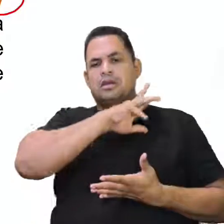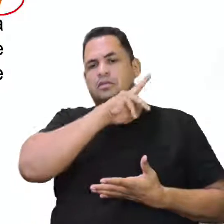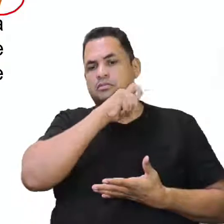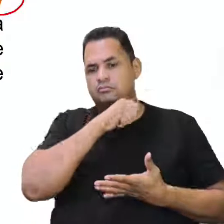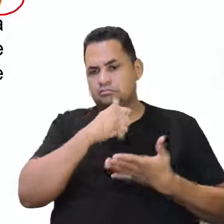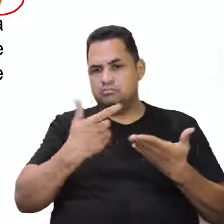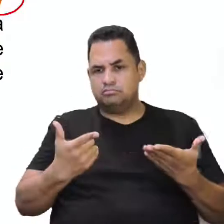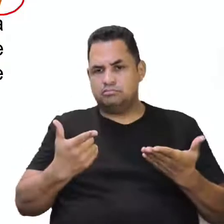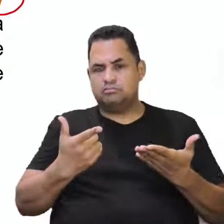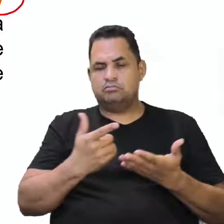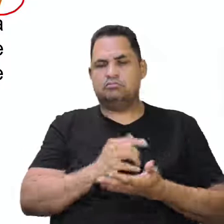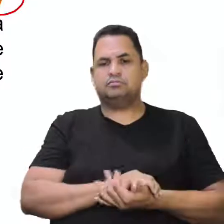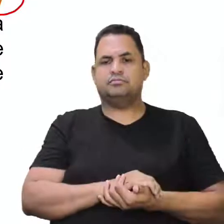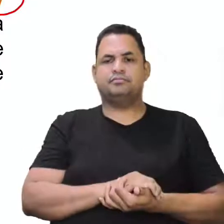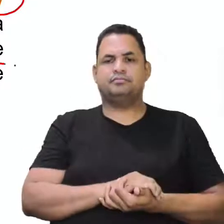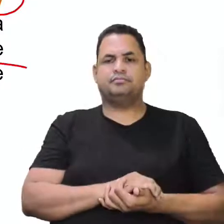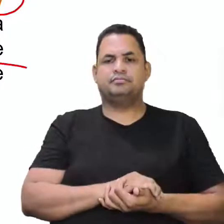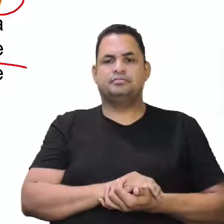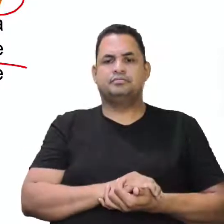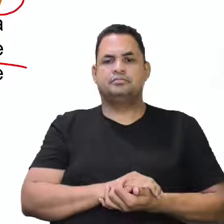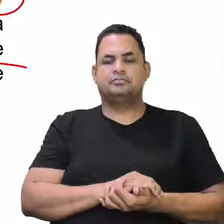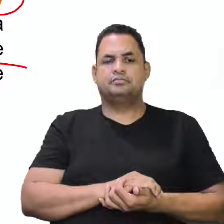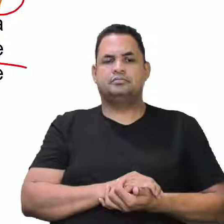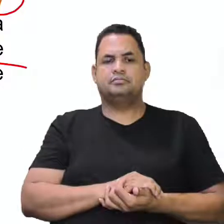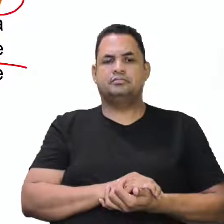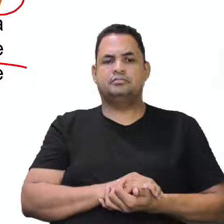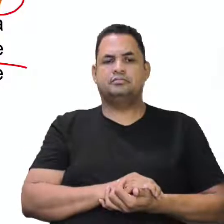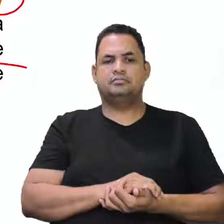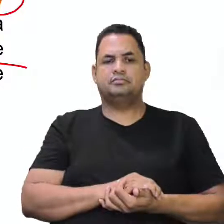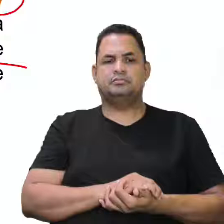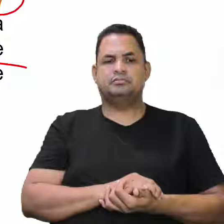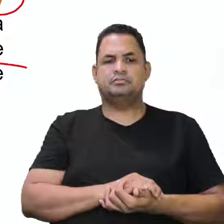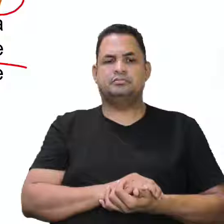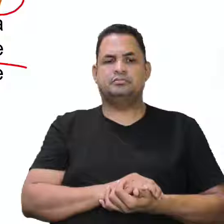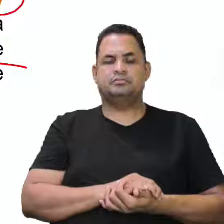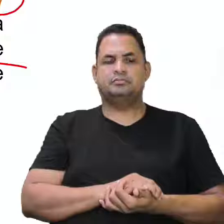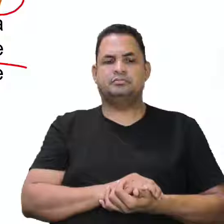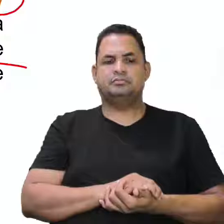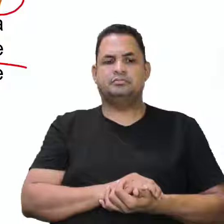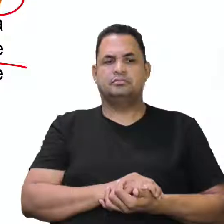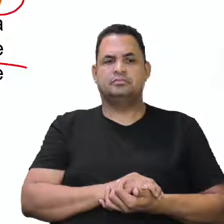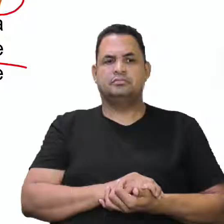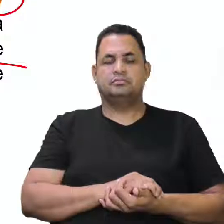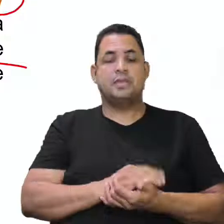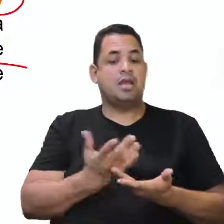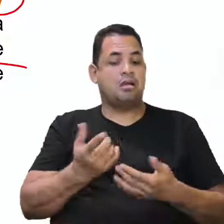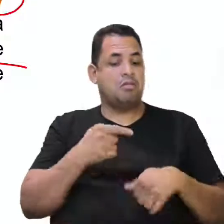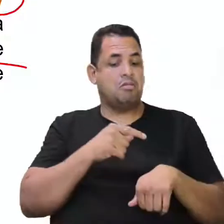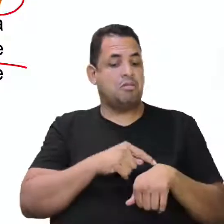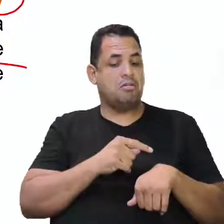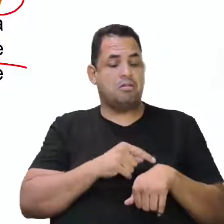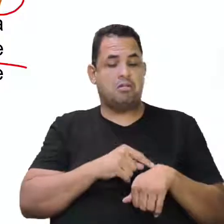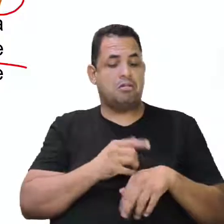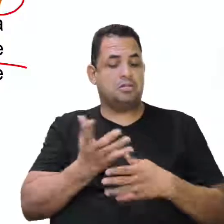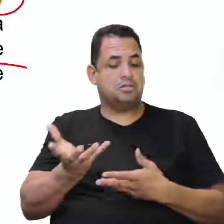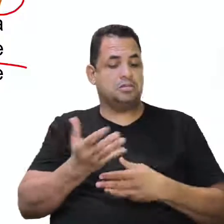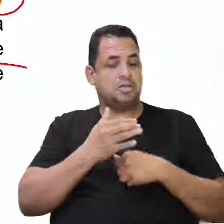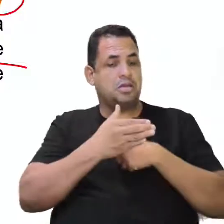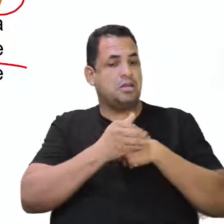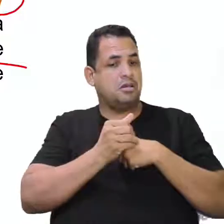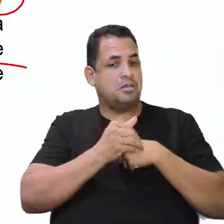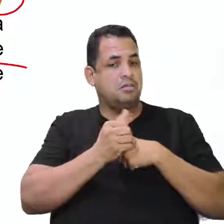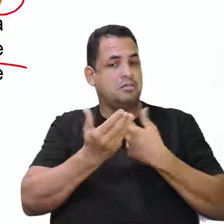you still don't have a pet, it is time to adopt one. Está na hora de adotar